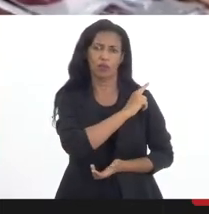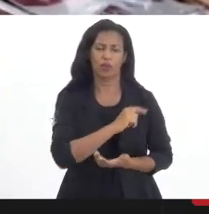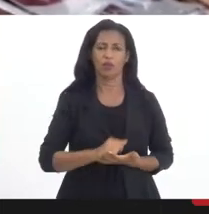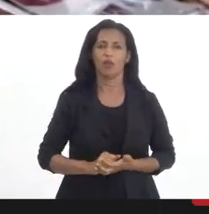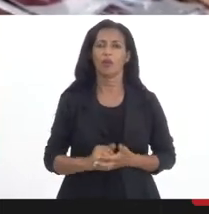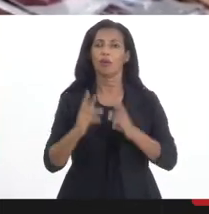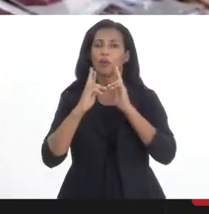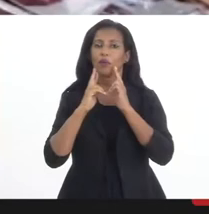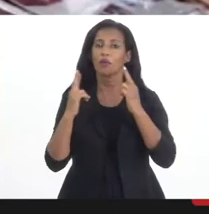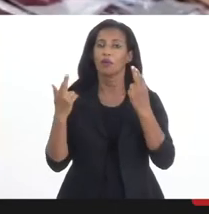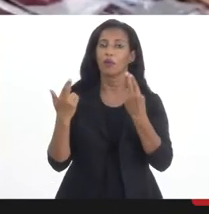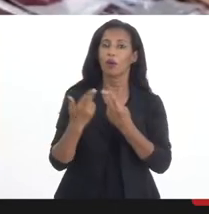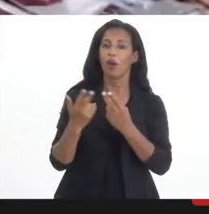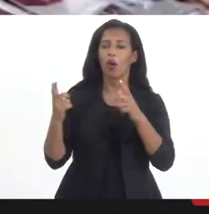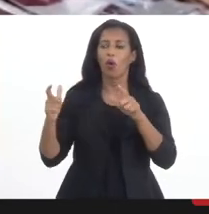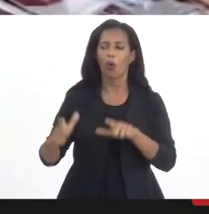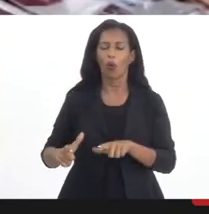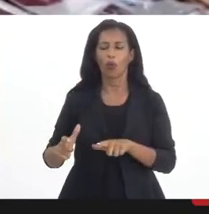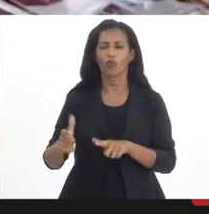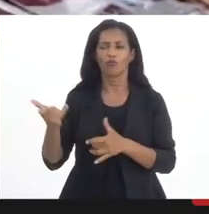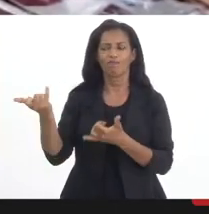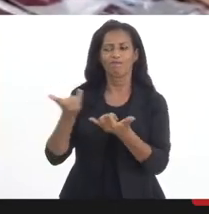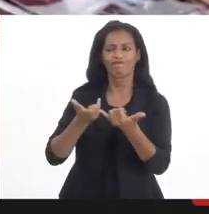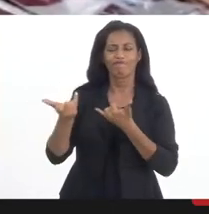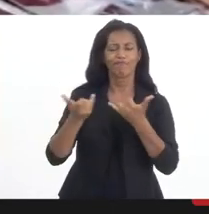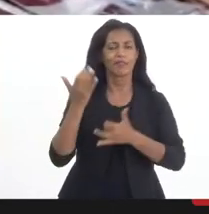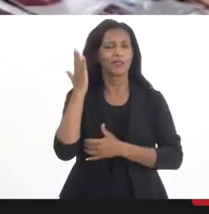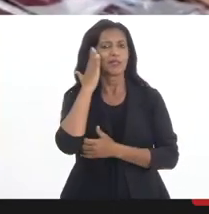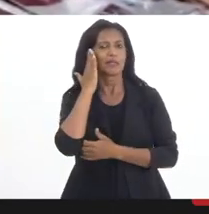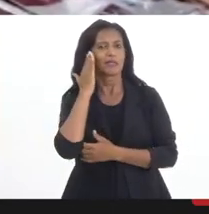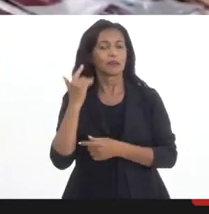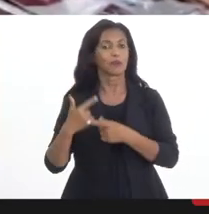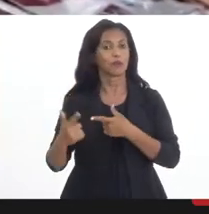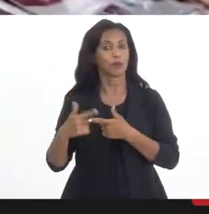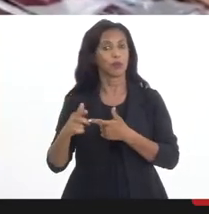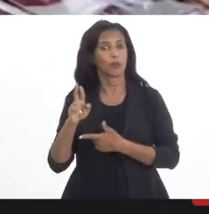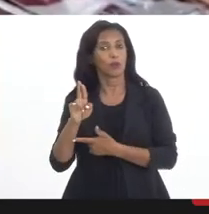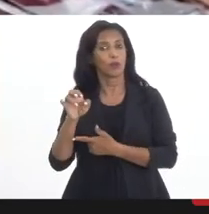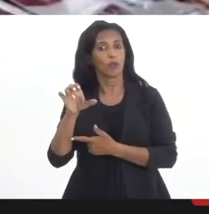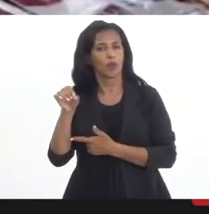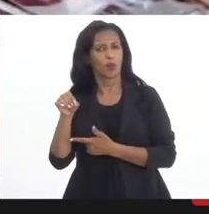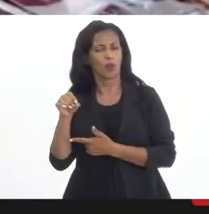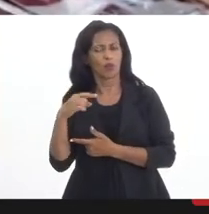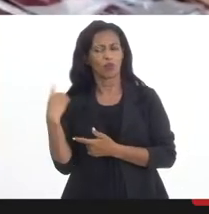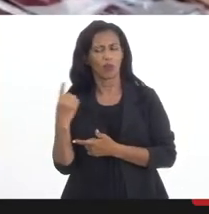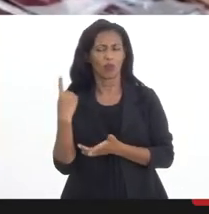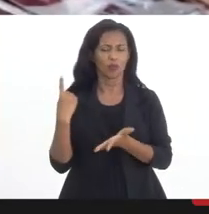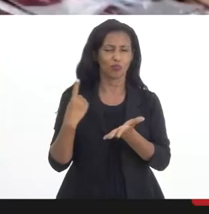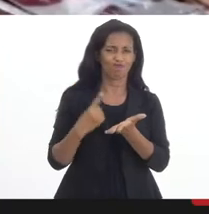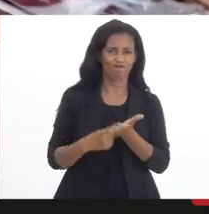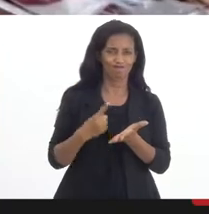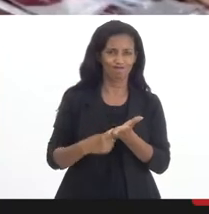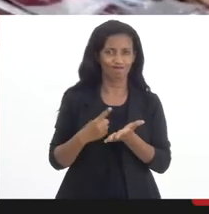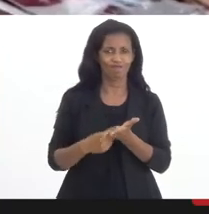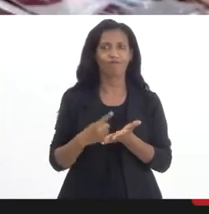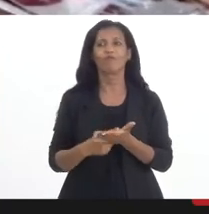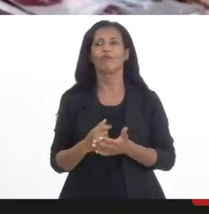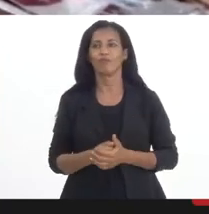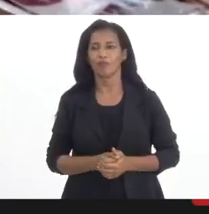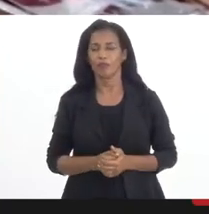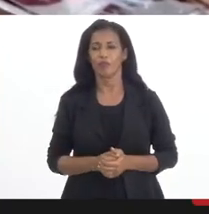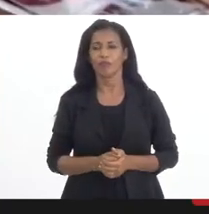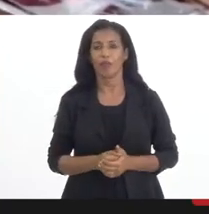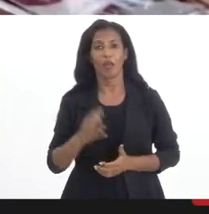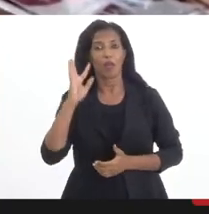numa reunião onde nós tomamos conhecimento da situação dramática da UESO e nós nos comprometemos, doutor Serginho especificamente,